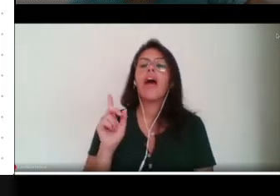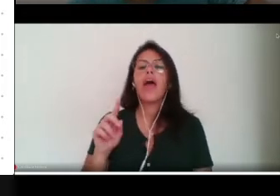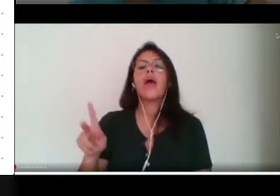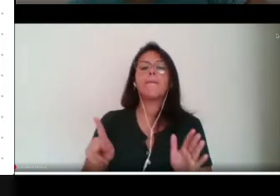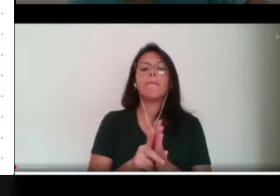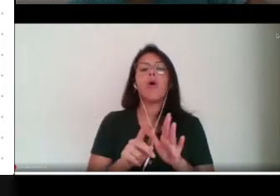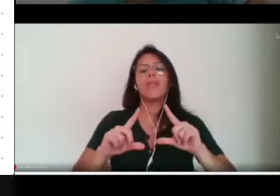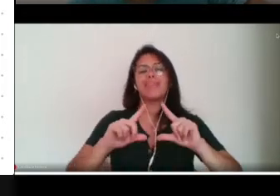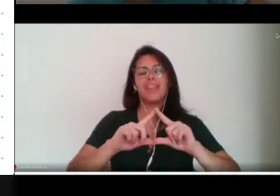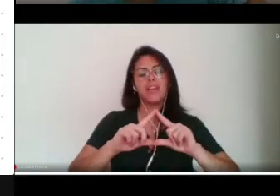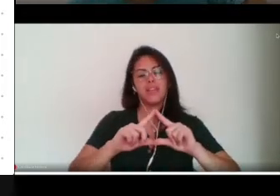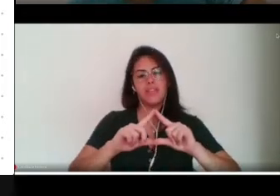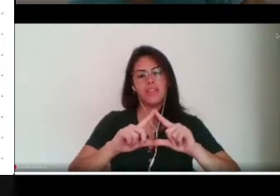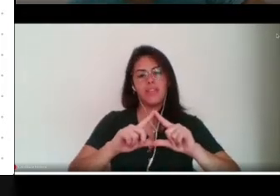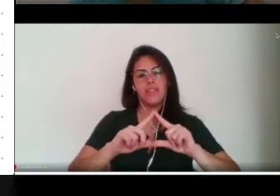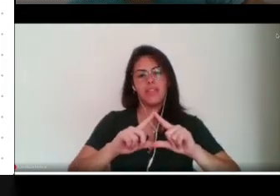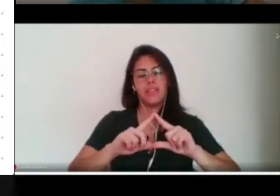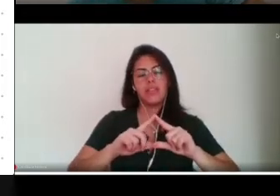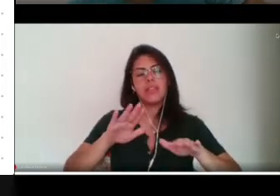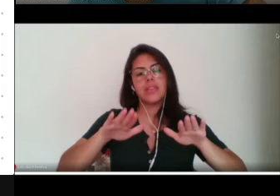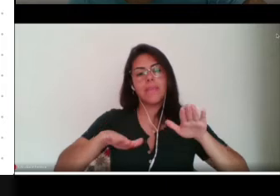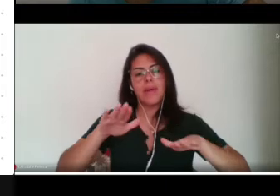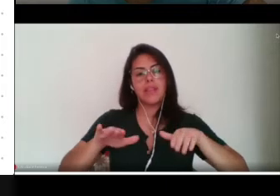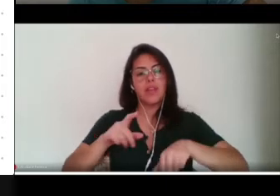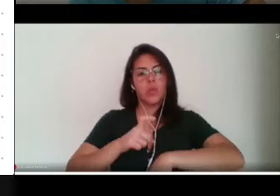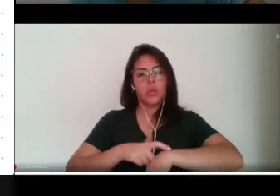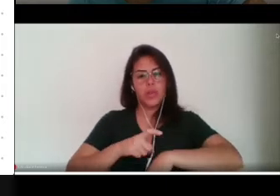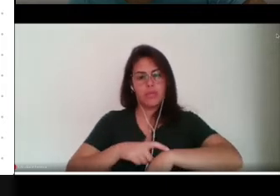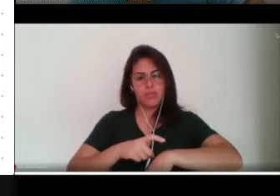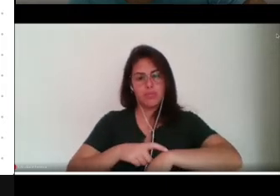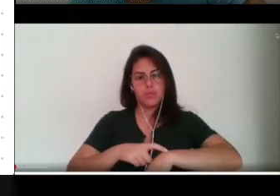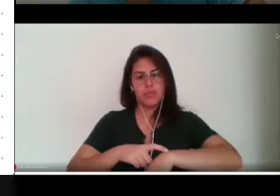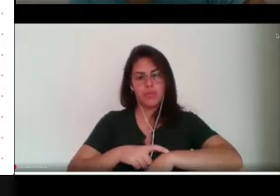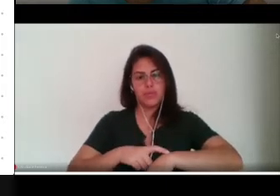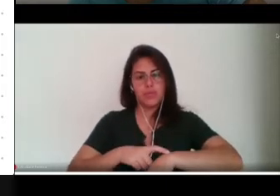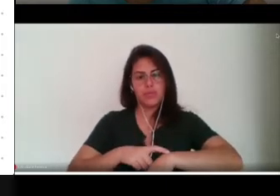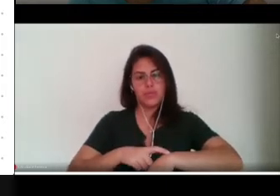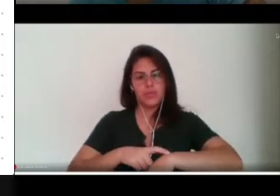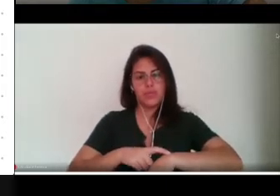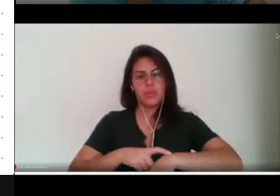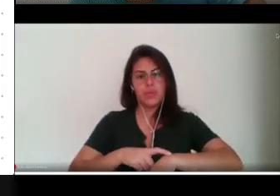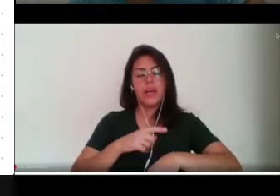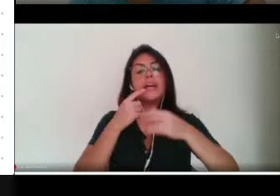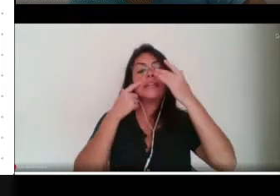a derivada, ela vai estar associada com a inclinação,